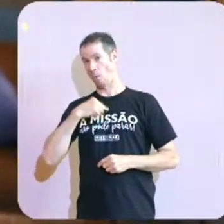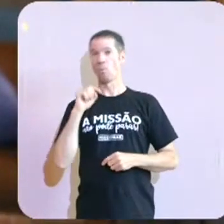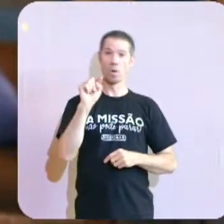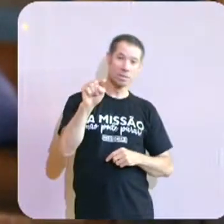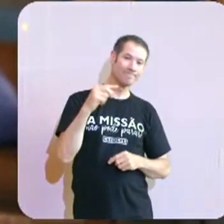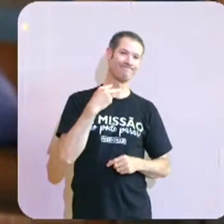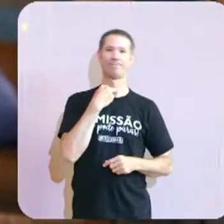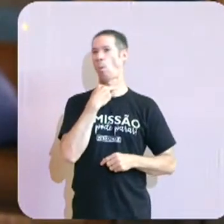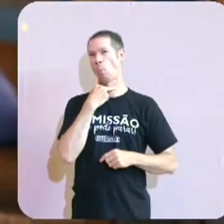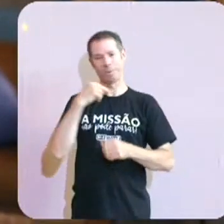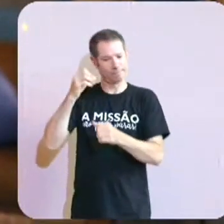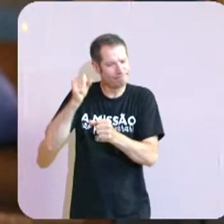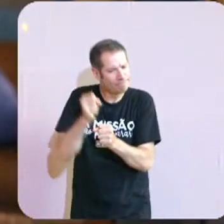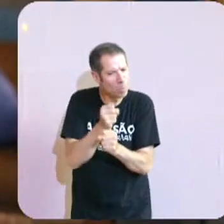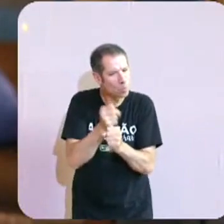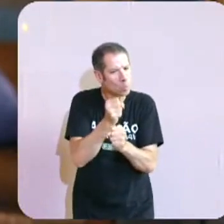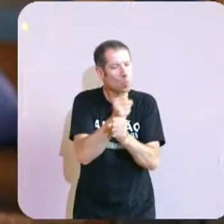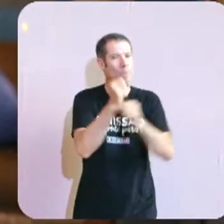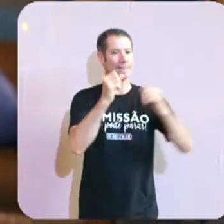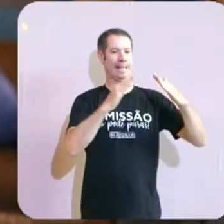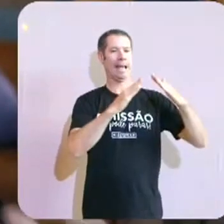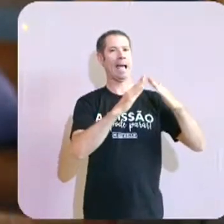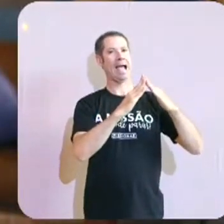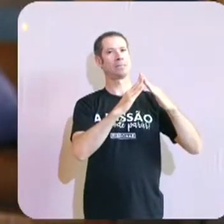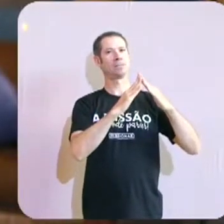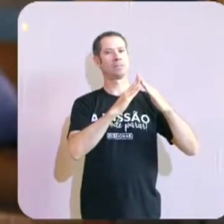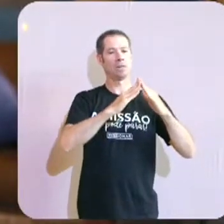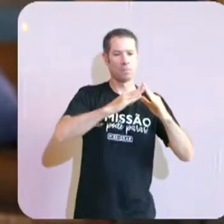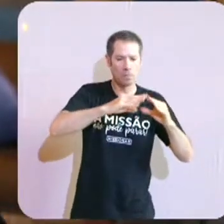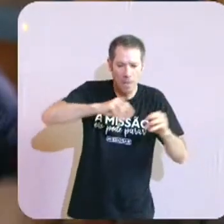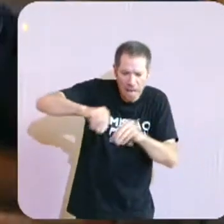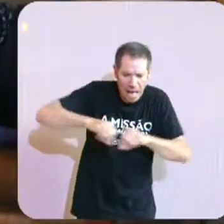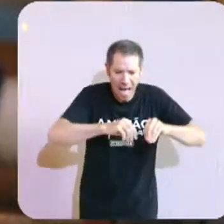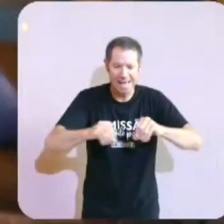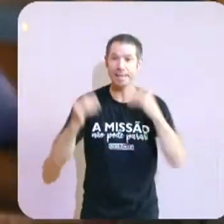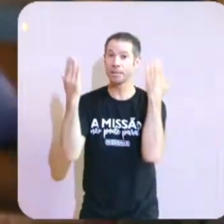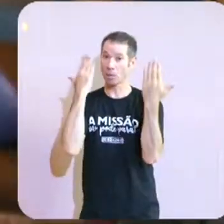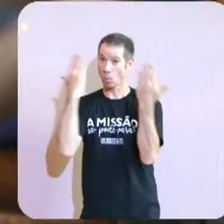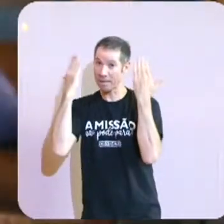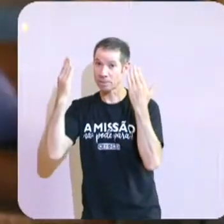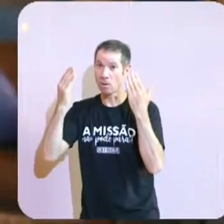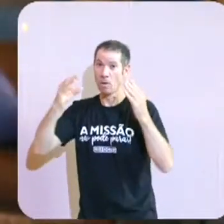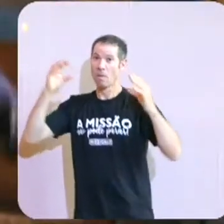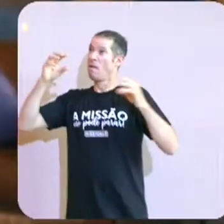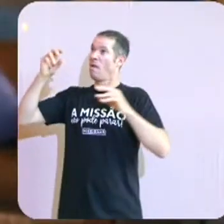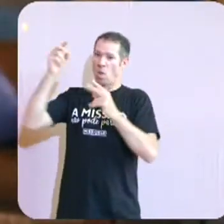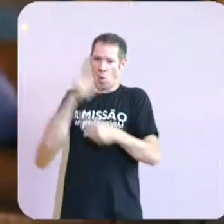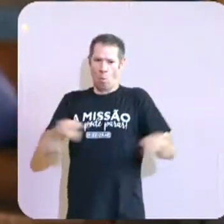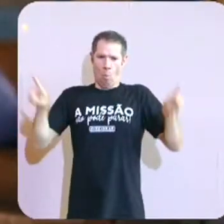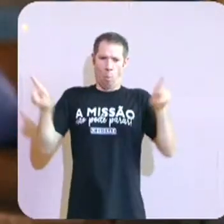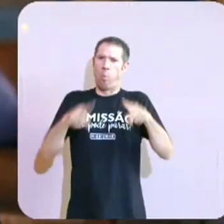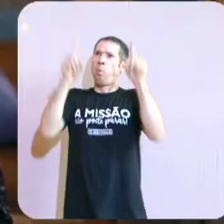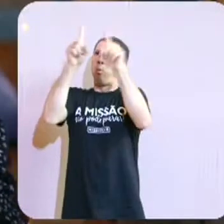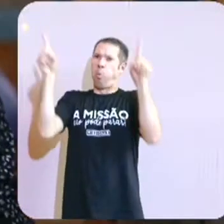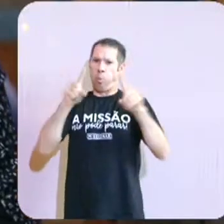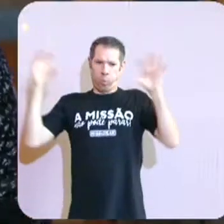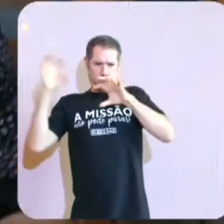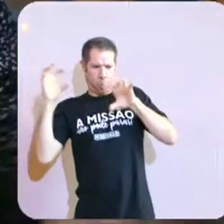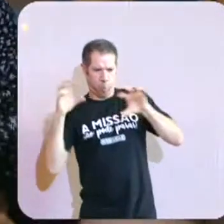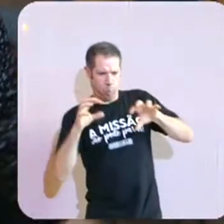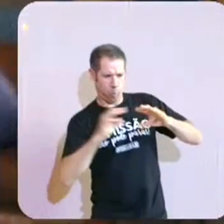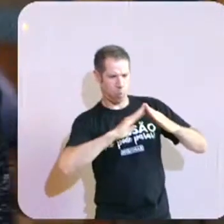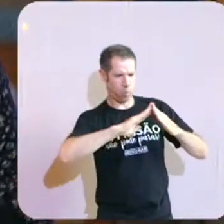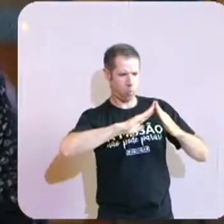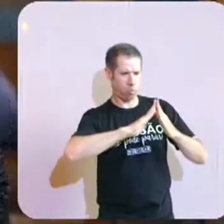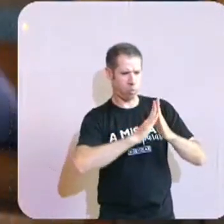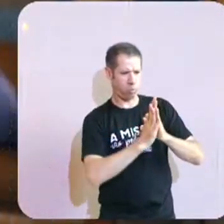não podemos construir nossas casas na areia, porque vem a tempestade, vem o vento, vem a chuva, vem